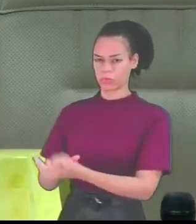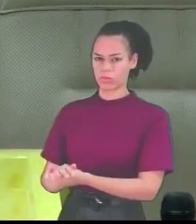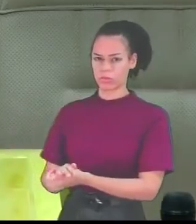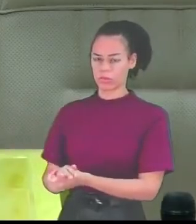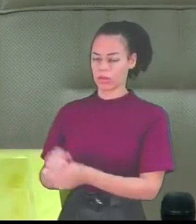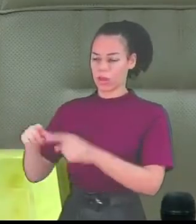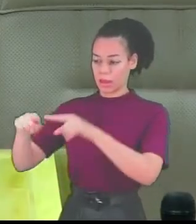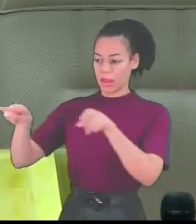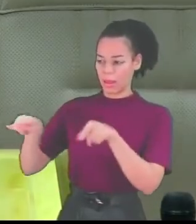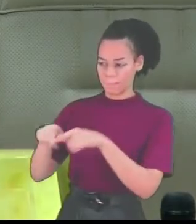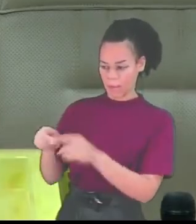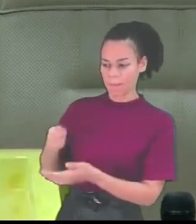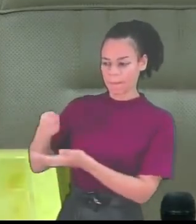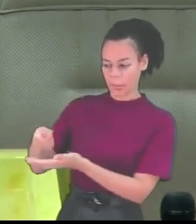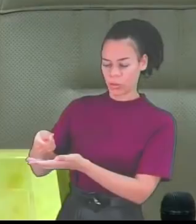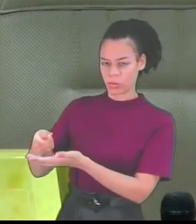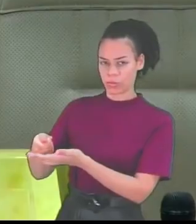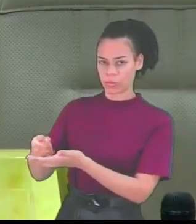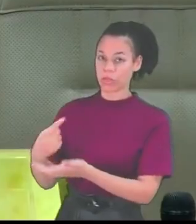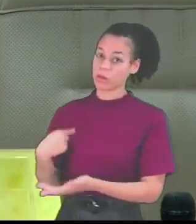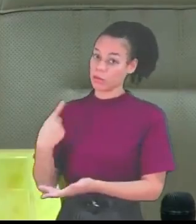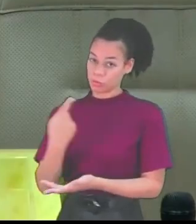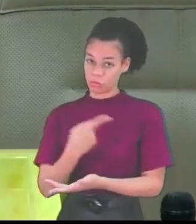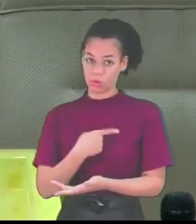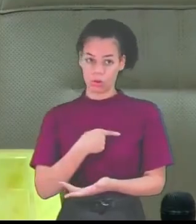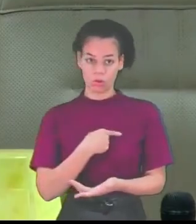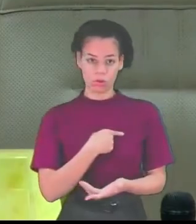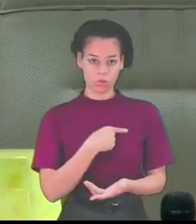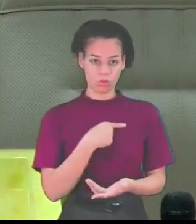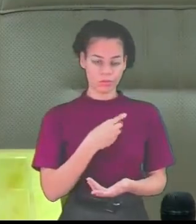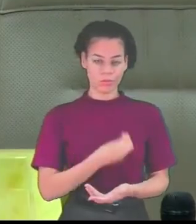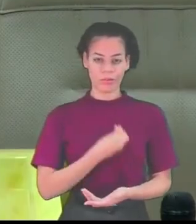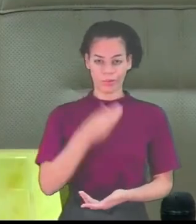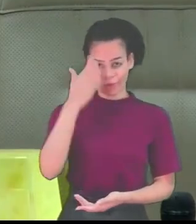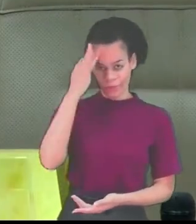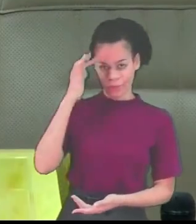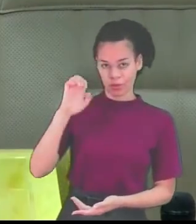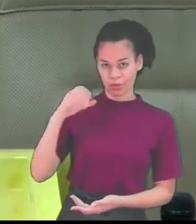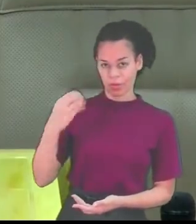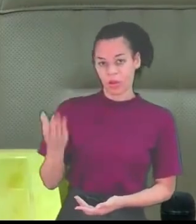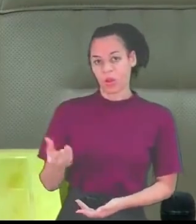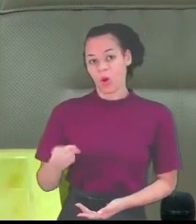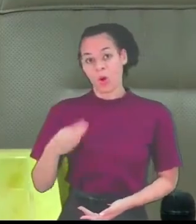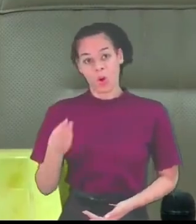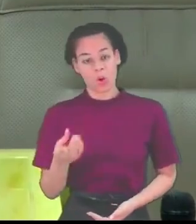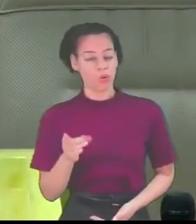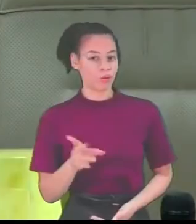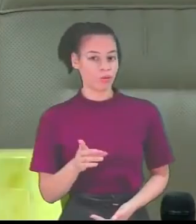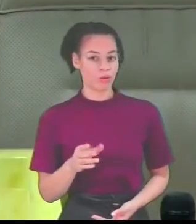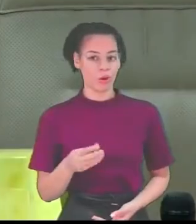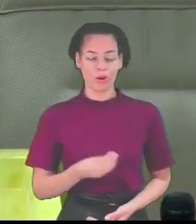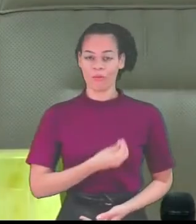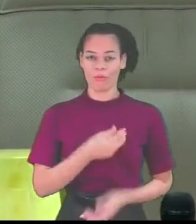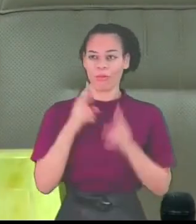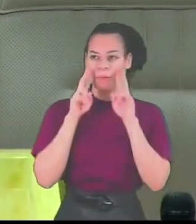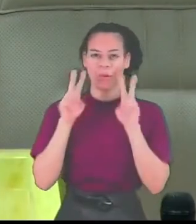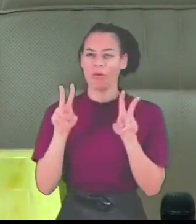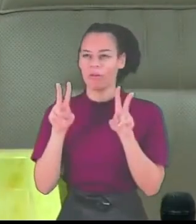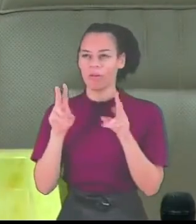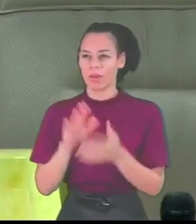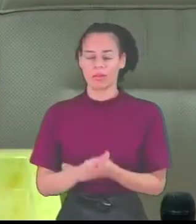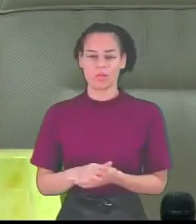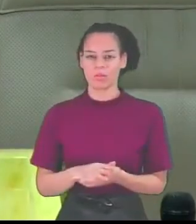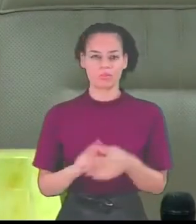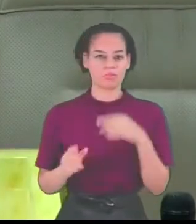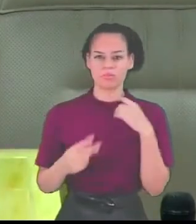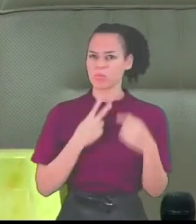e como nós vivemos pela fé ou do contrário vamos viver por vista e pô vista não se dá